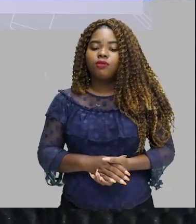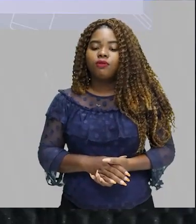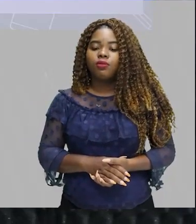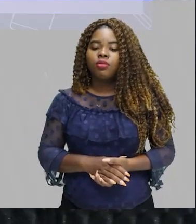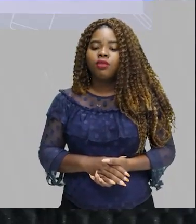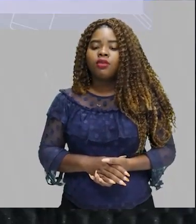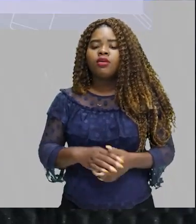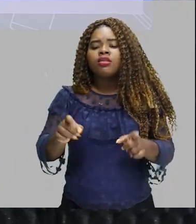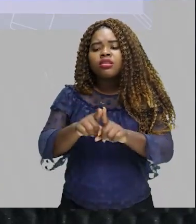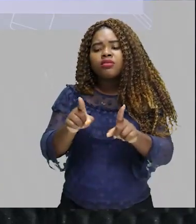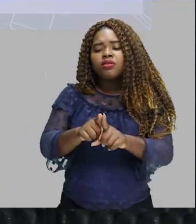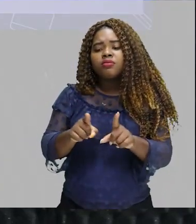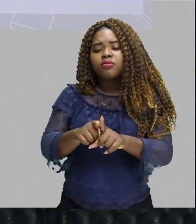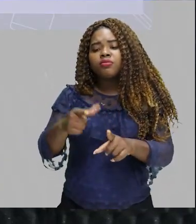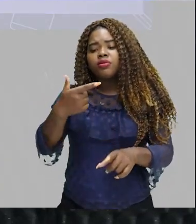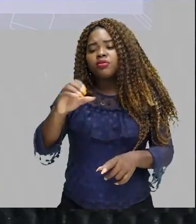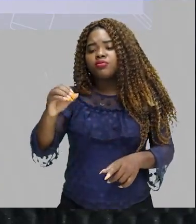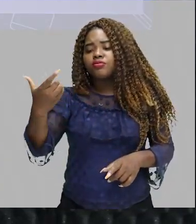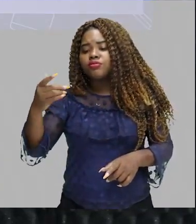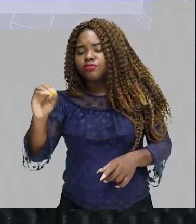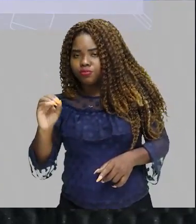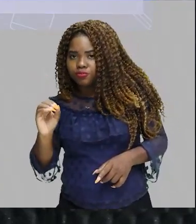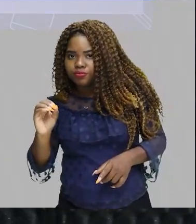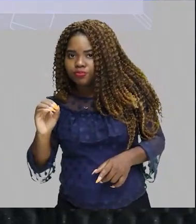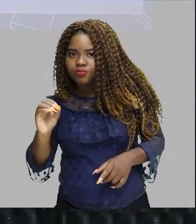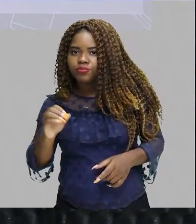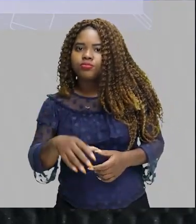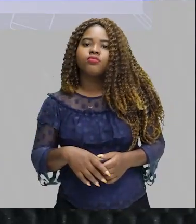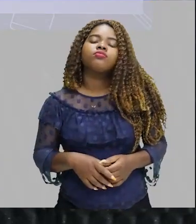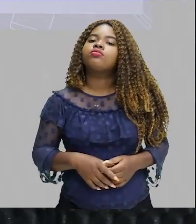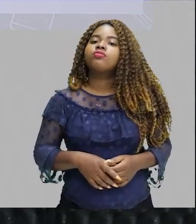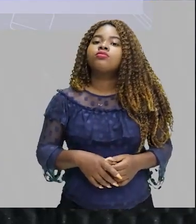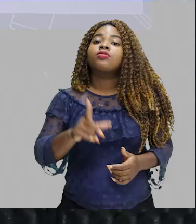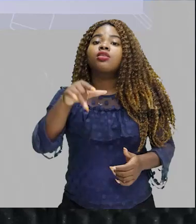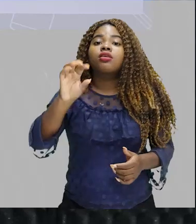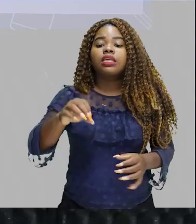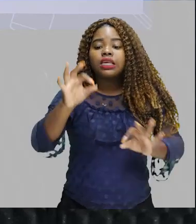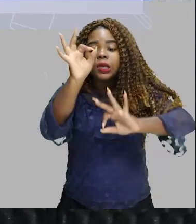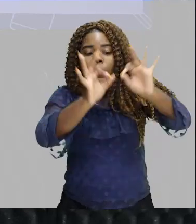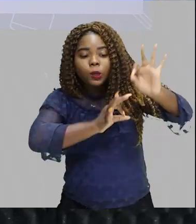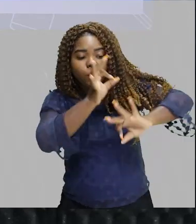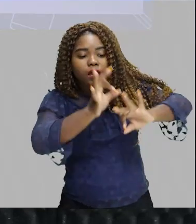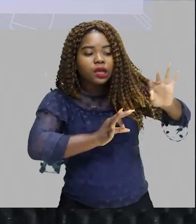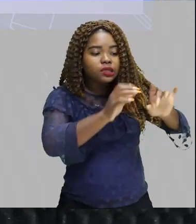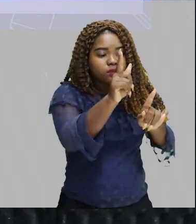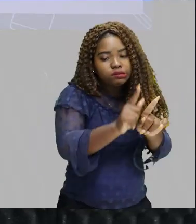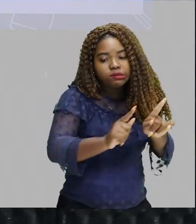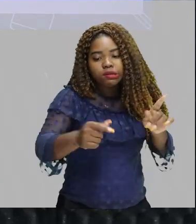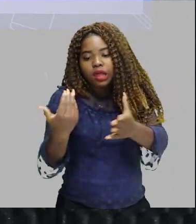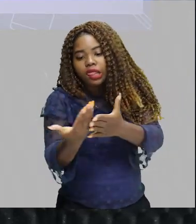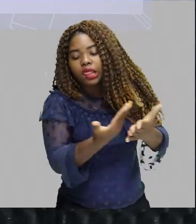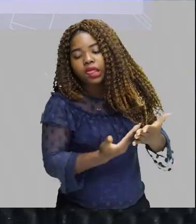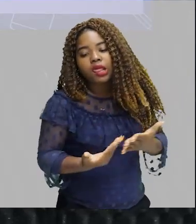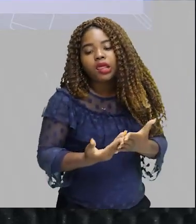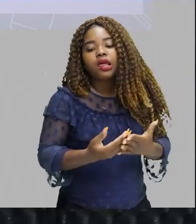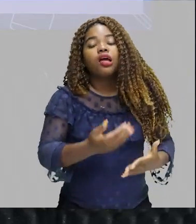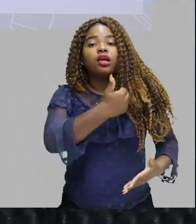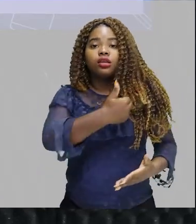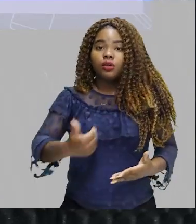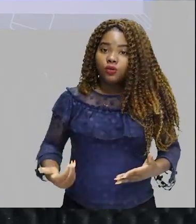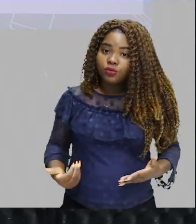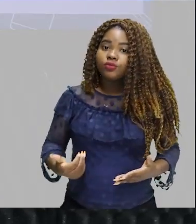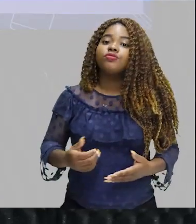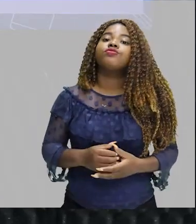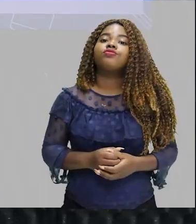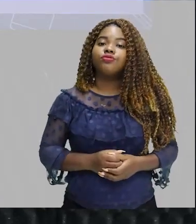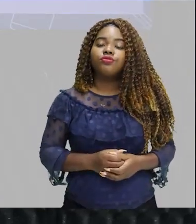para 2020? É uma projeção, galera, porque quem faz todos esses gráficos, né, todo esse estudo, é o governo através do